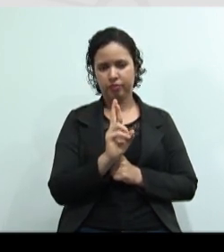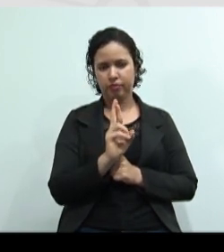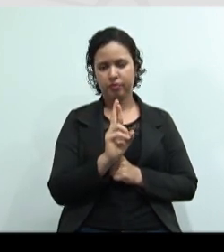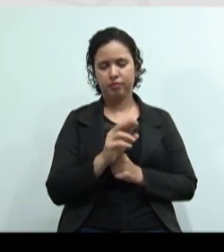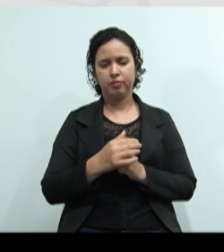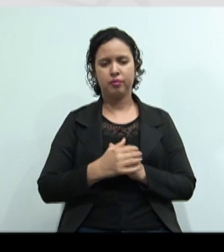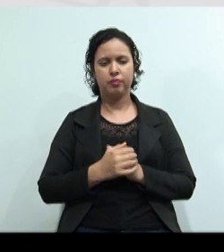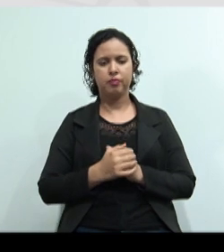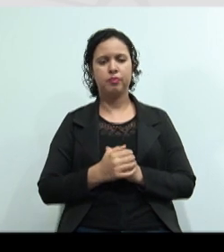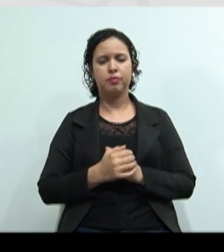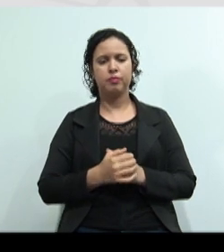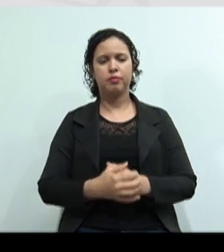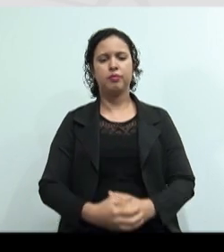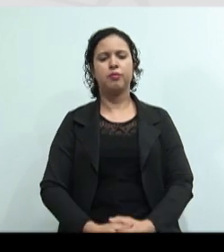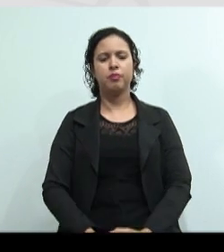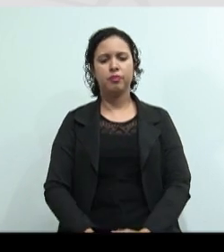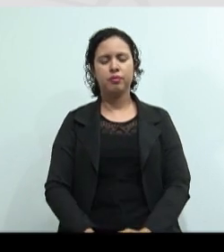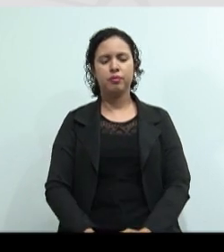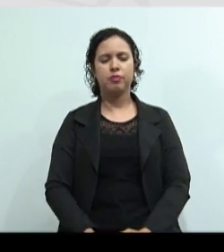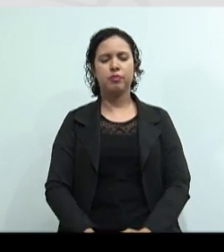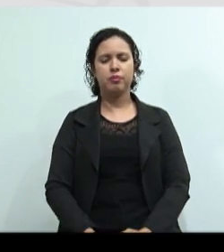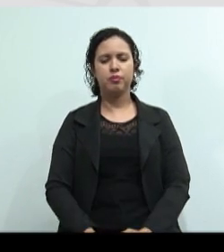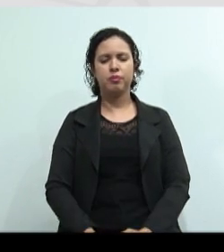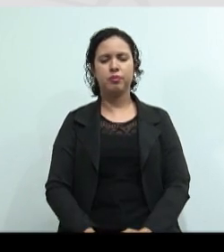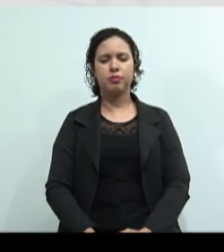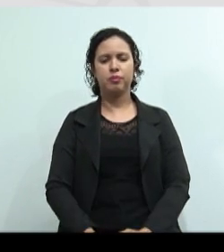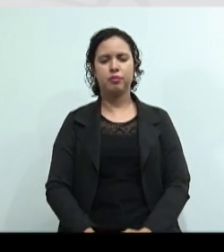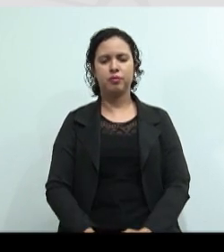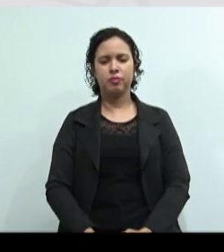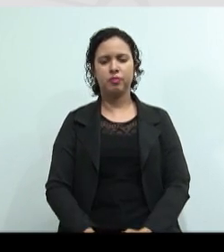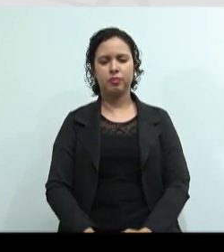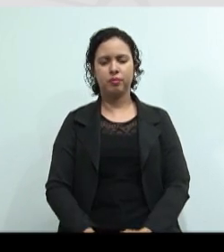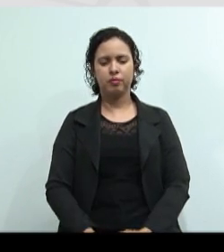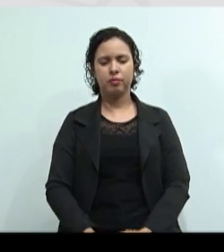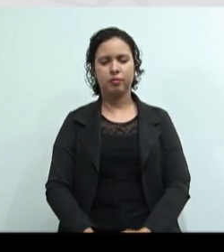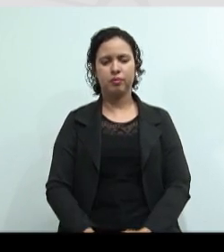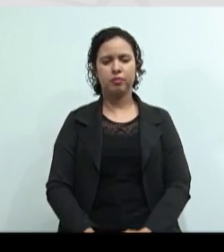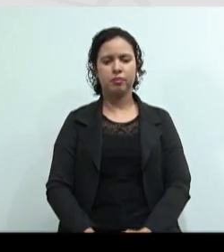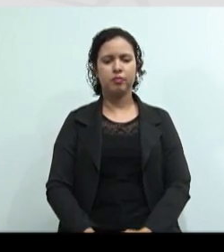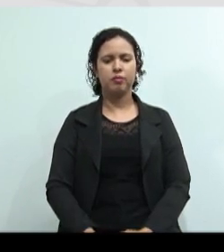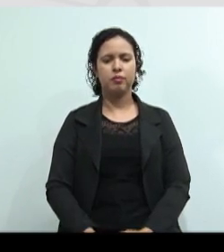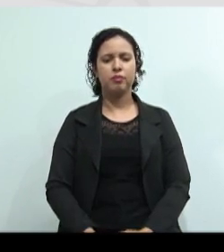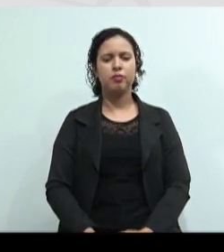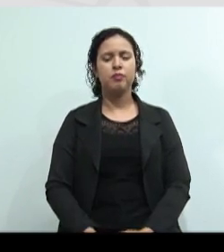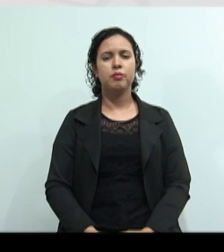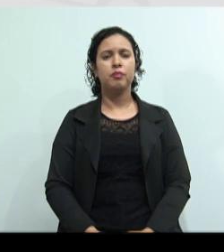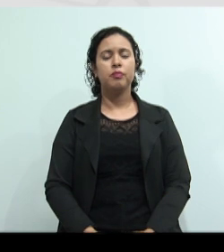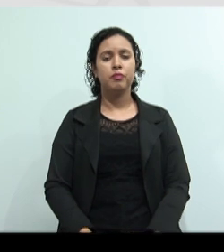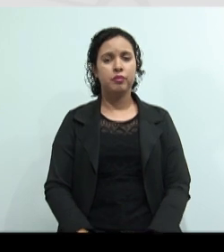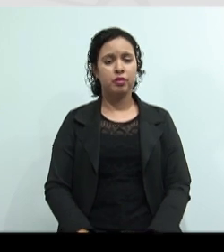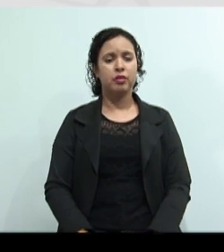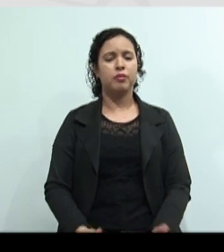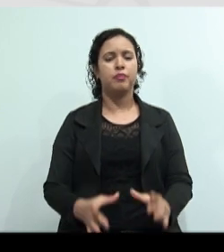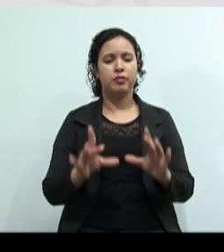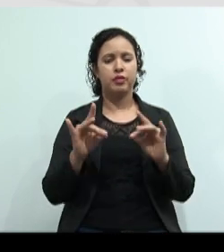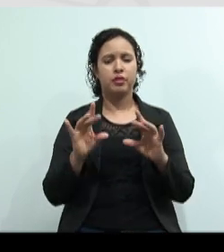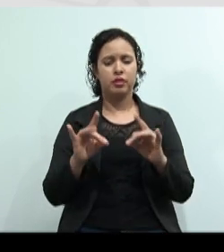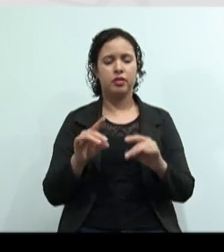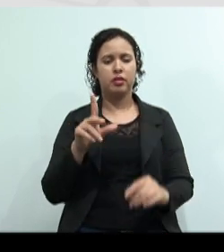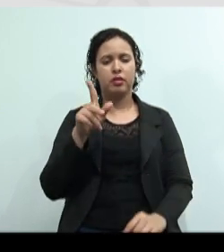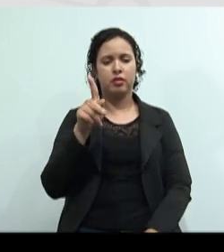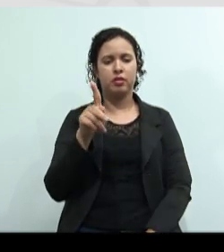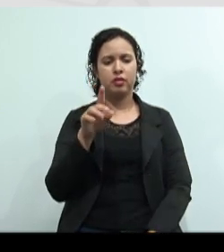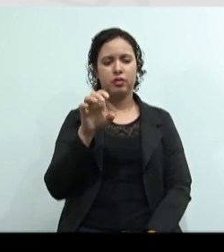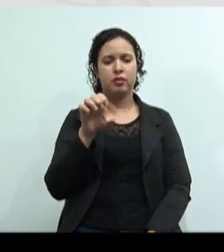eu lanço entrada. Tá. Um detalhe, não é PEPS. Por que, professora, a senhora